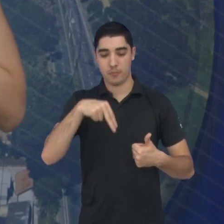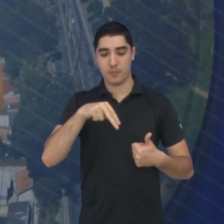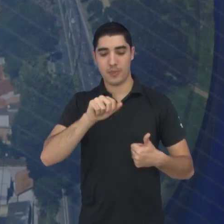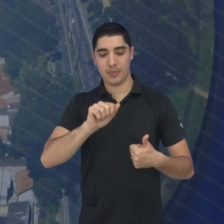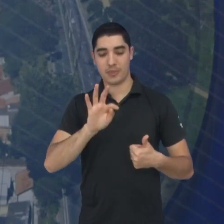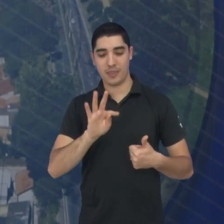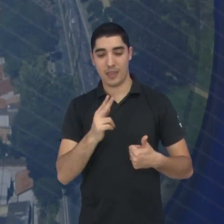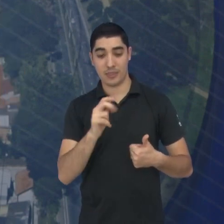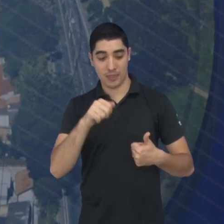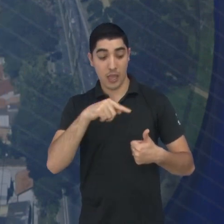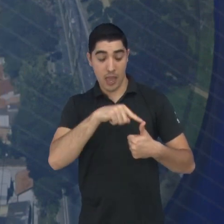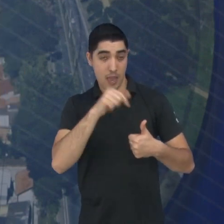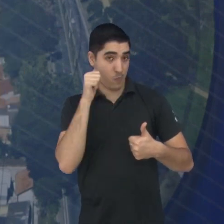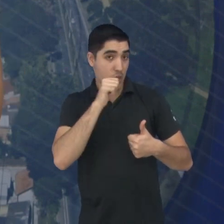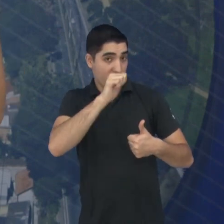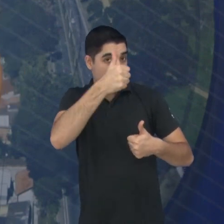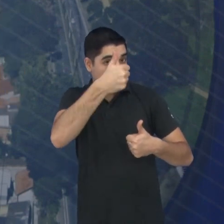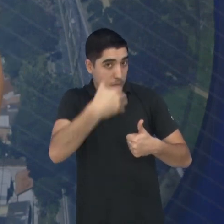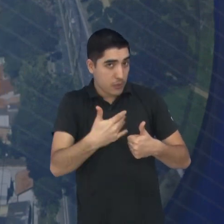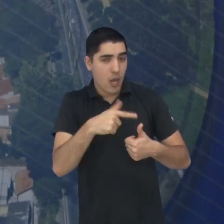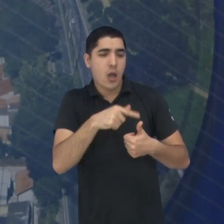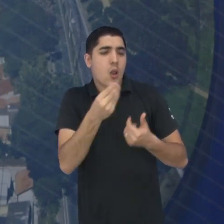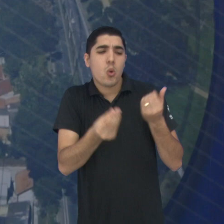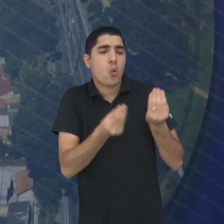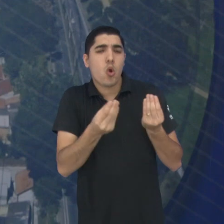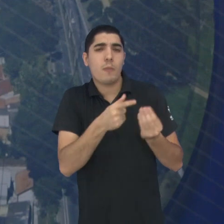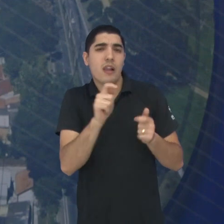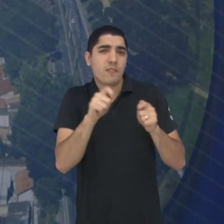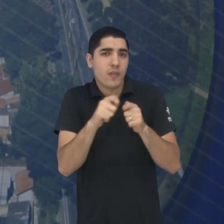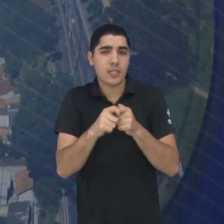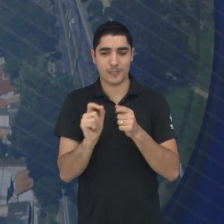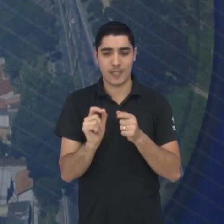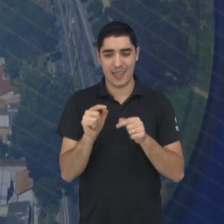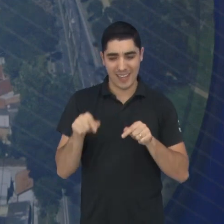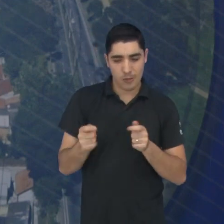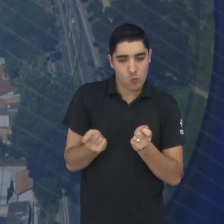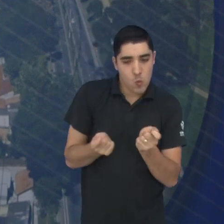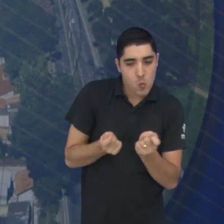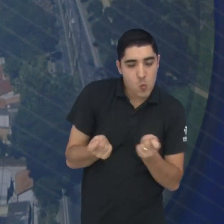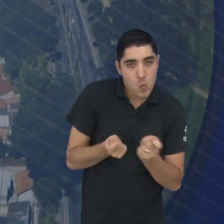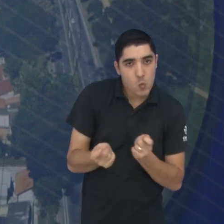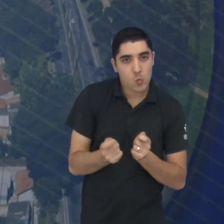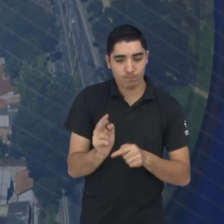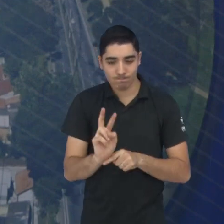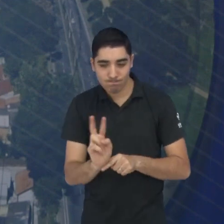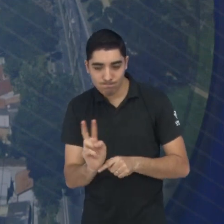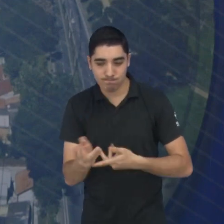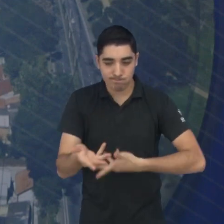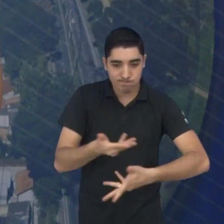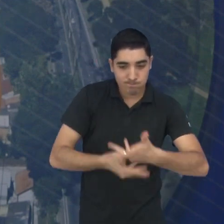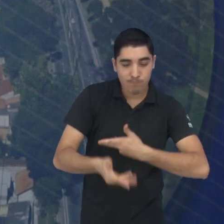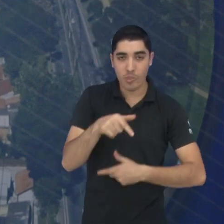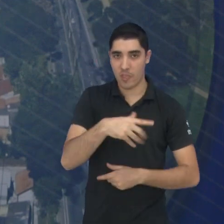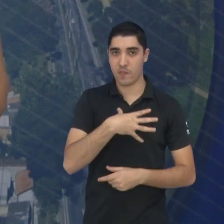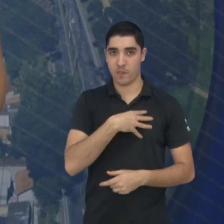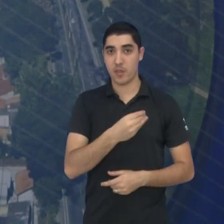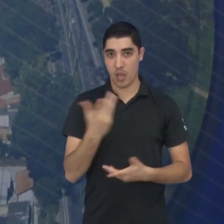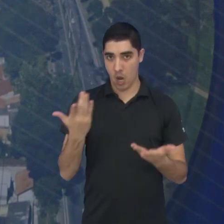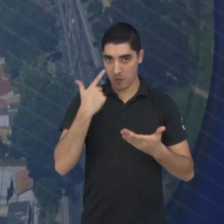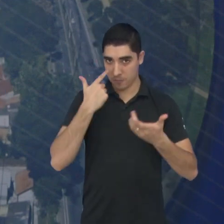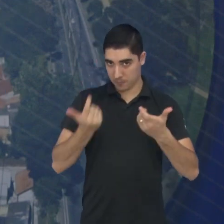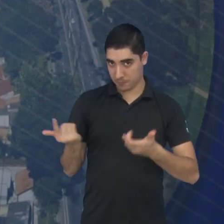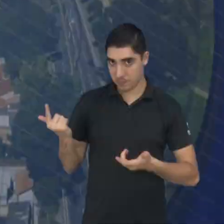como que ela faz para intermediar ali a situação, para controlar o acesso do filho. Vamos conferir,